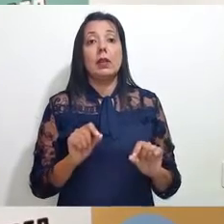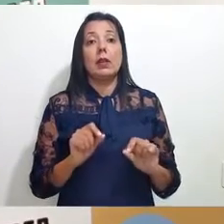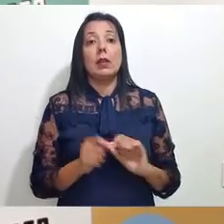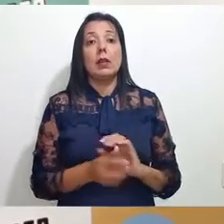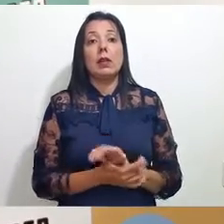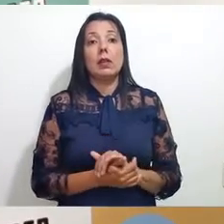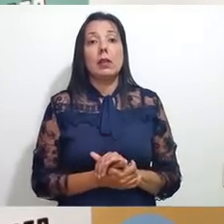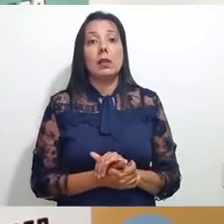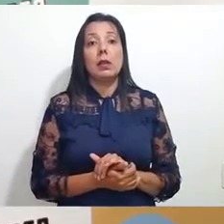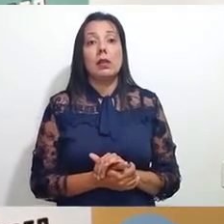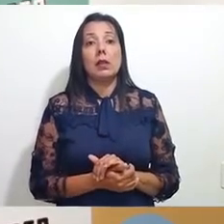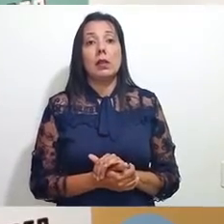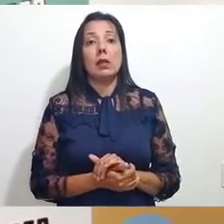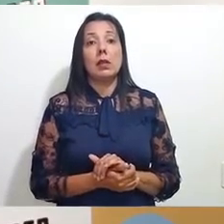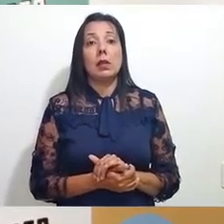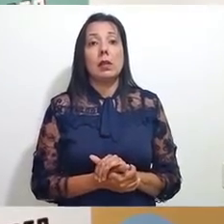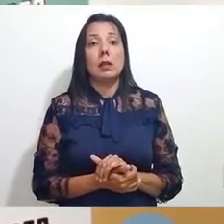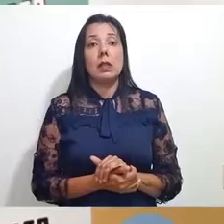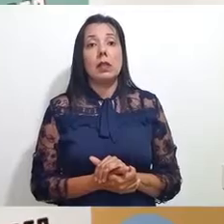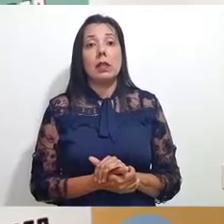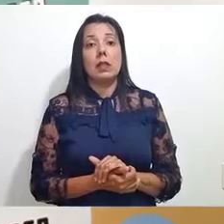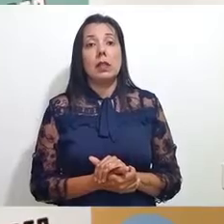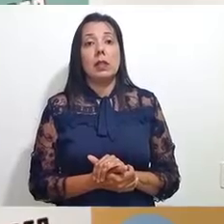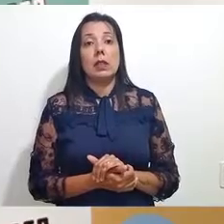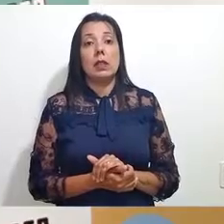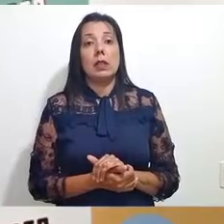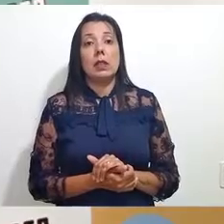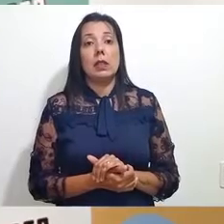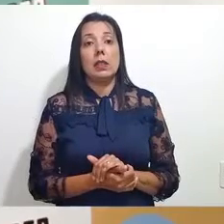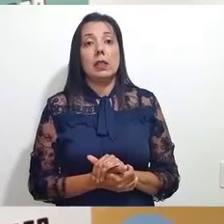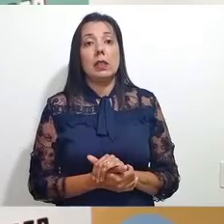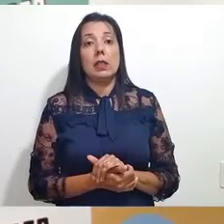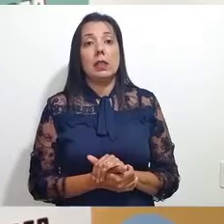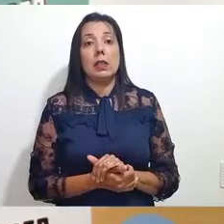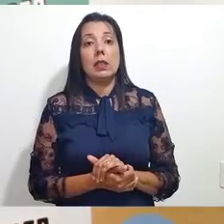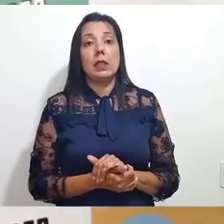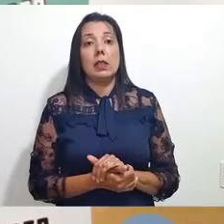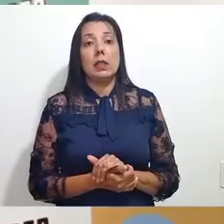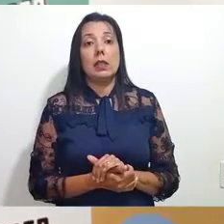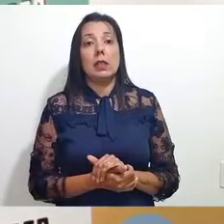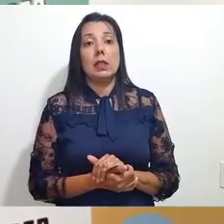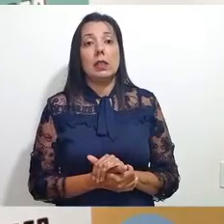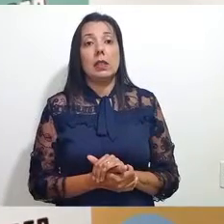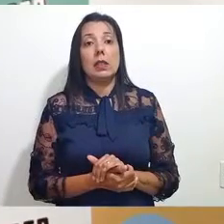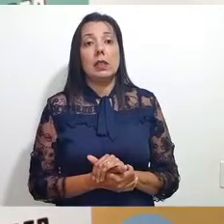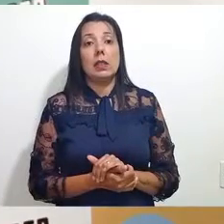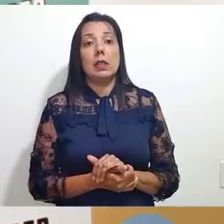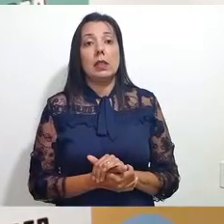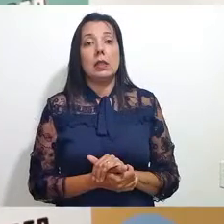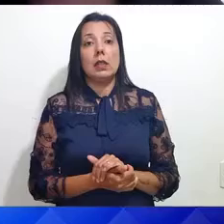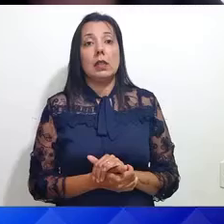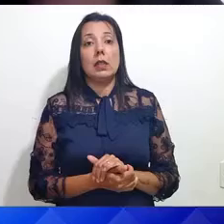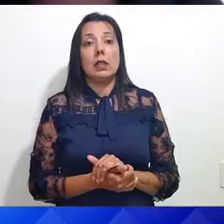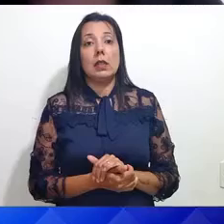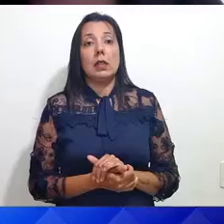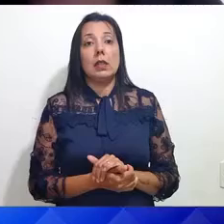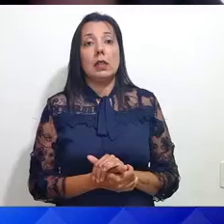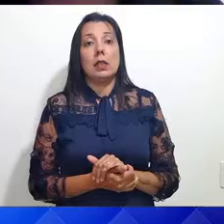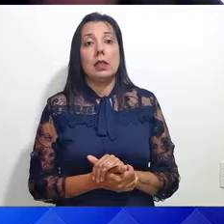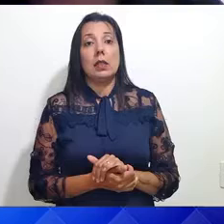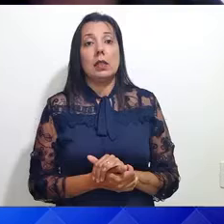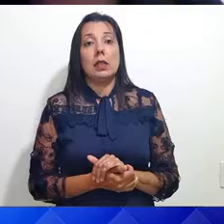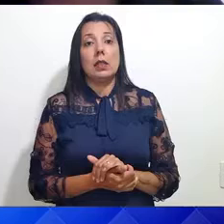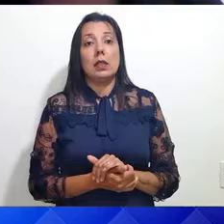uma categoria dos professores, né? Sempre ela cita que os professores, sala de aula, é que percebem ali primeiramente